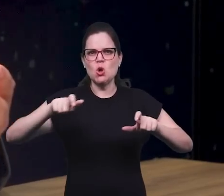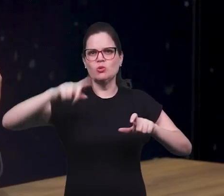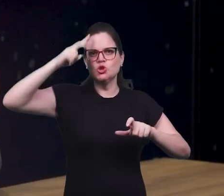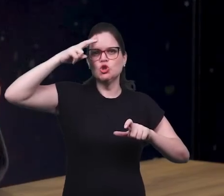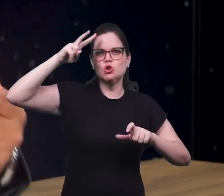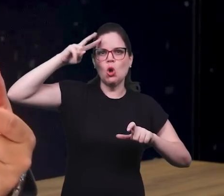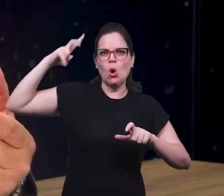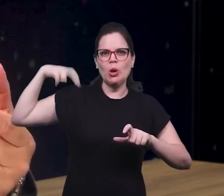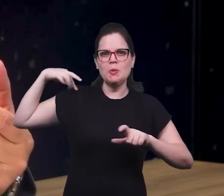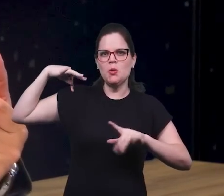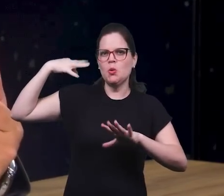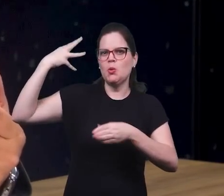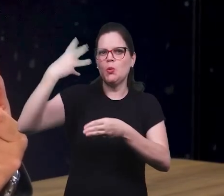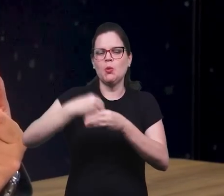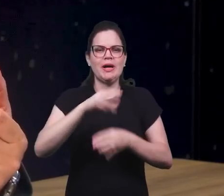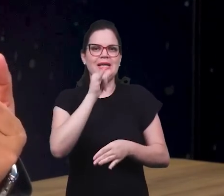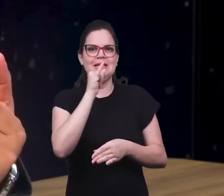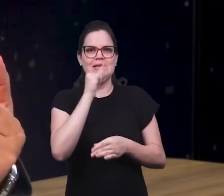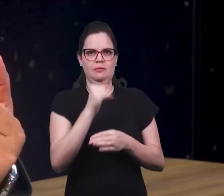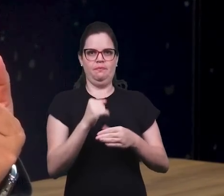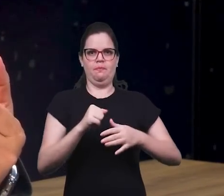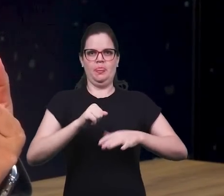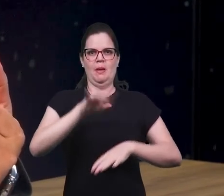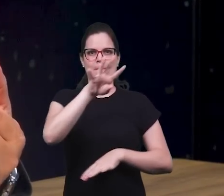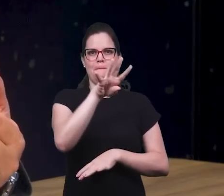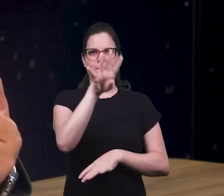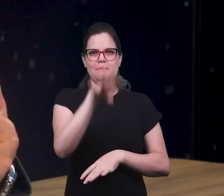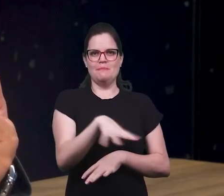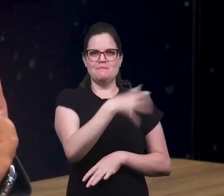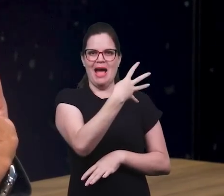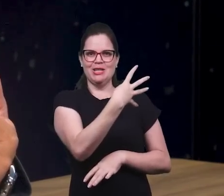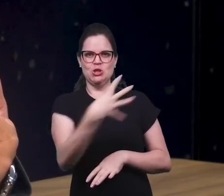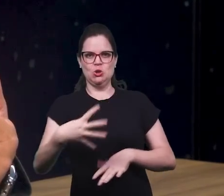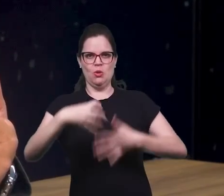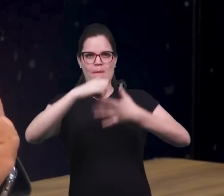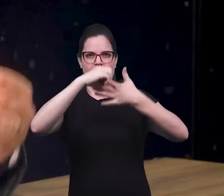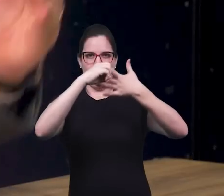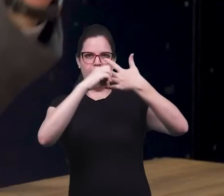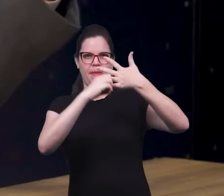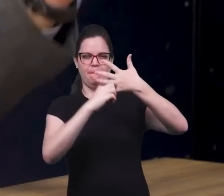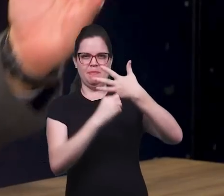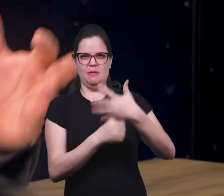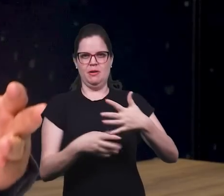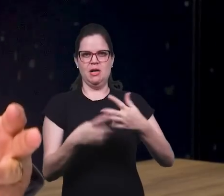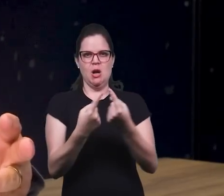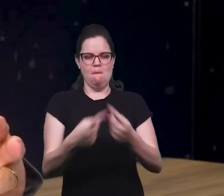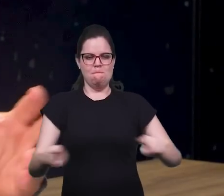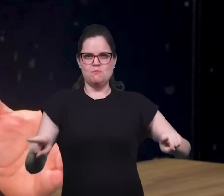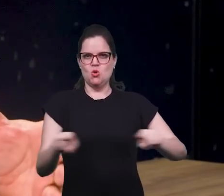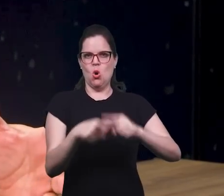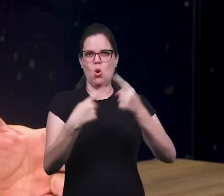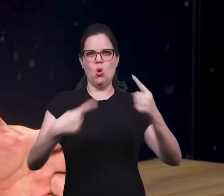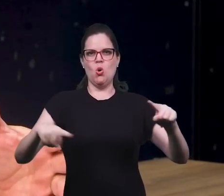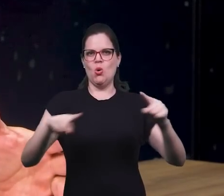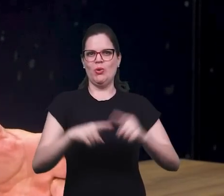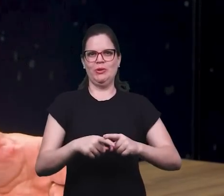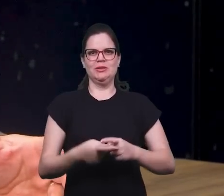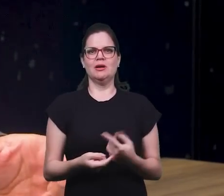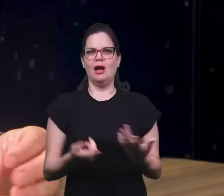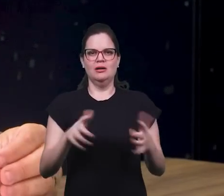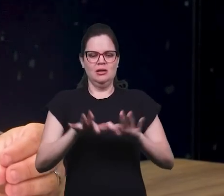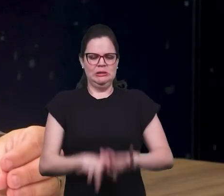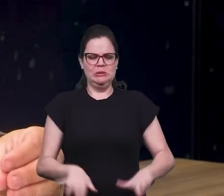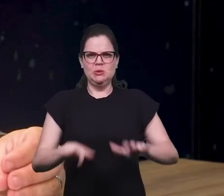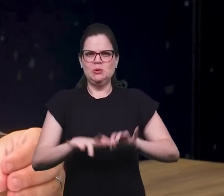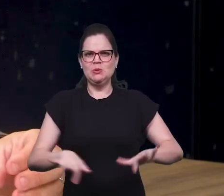conseguem compor sinfonias completas e complexas, isso através dessa razão humana. Mas